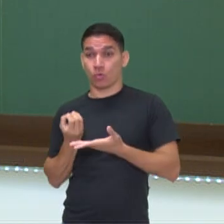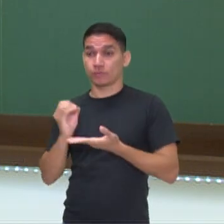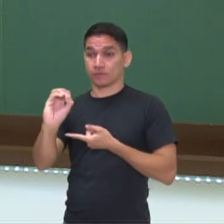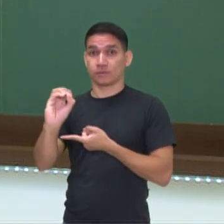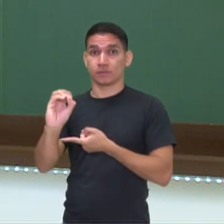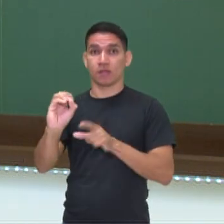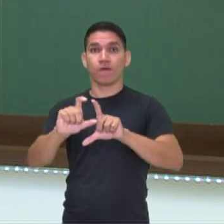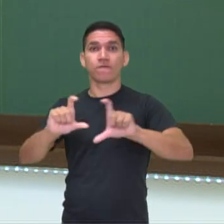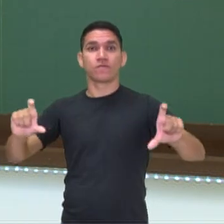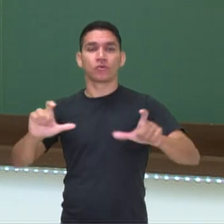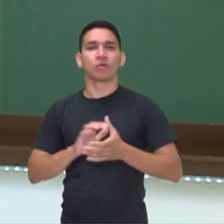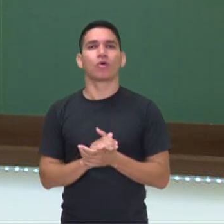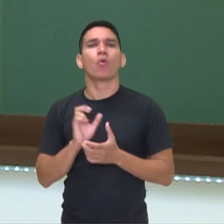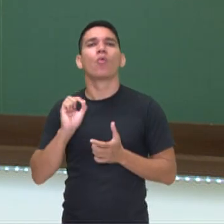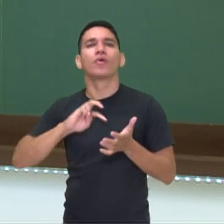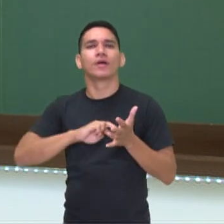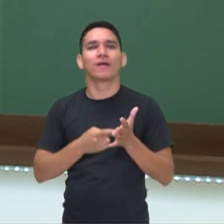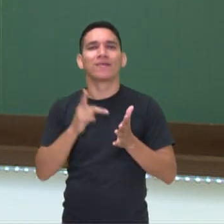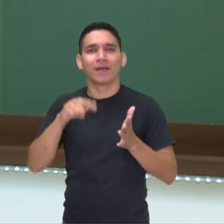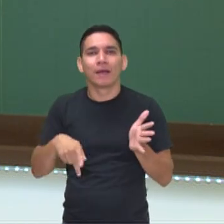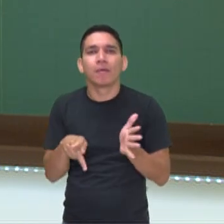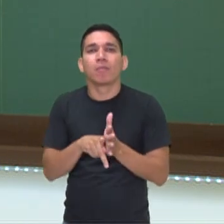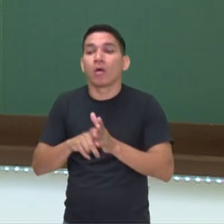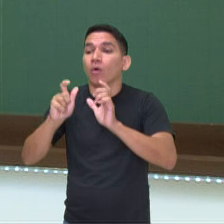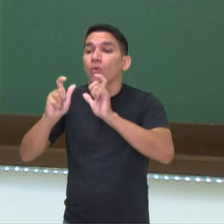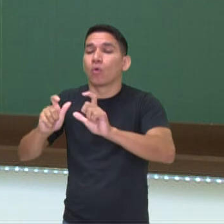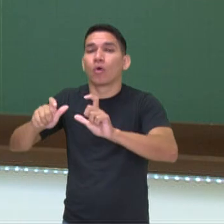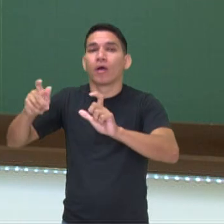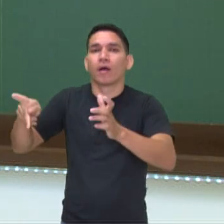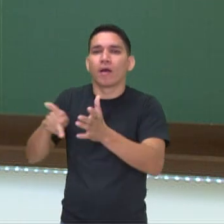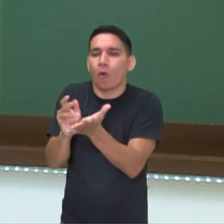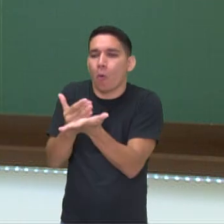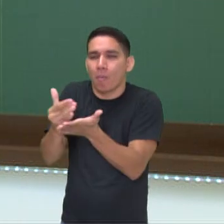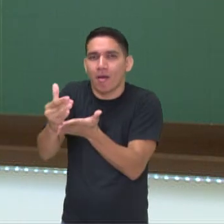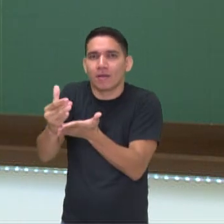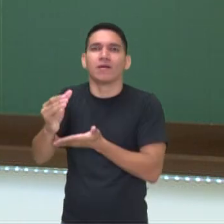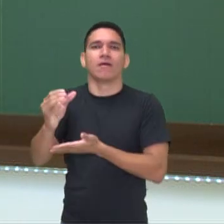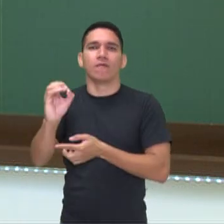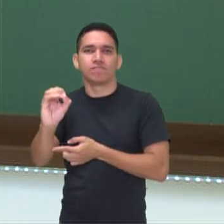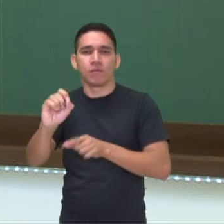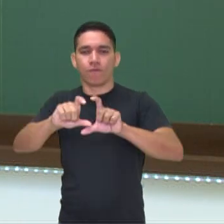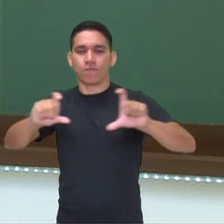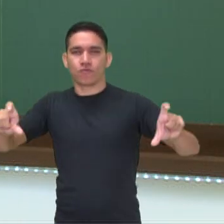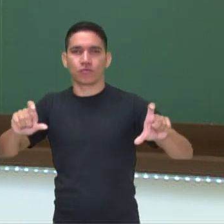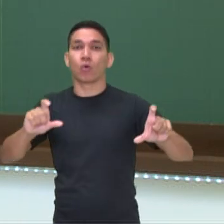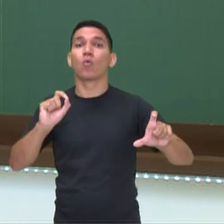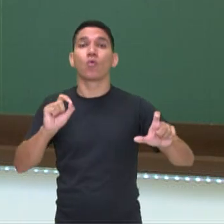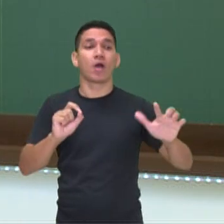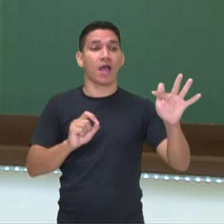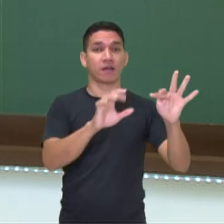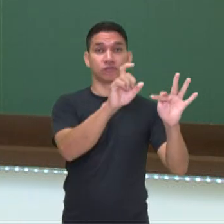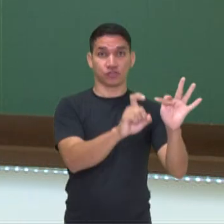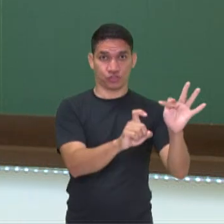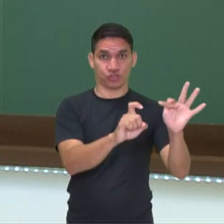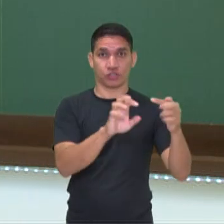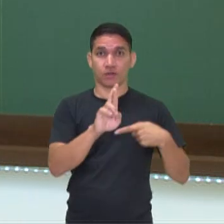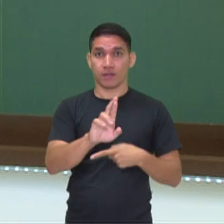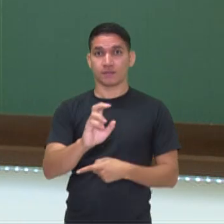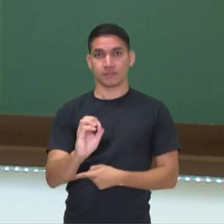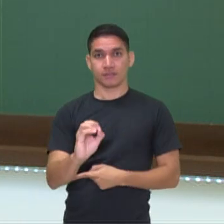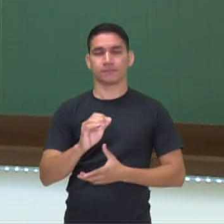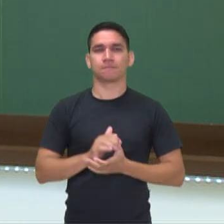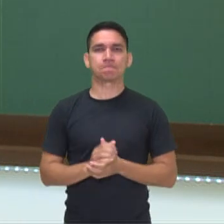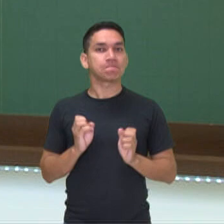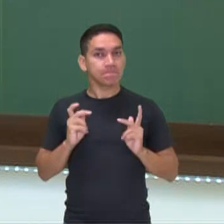da função. É o lugar, onde zera a nossa função, tá? Onde o f de x é igual a 0. Tá bom, galera?